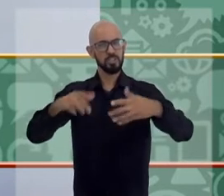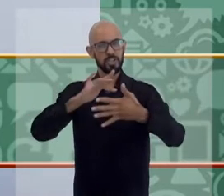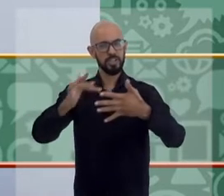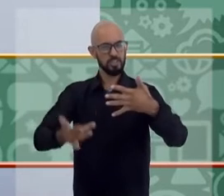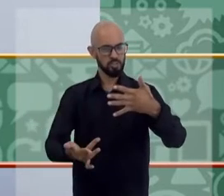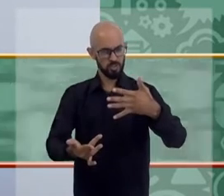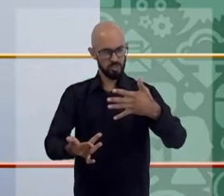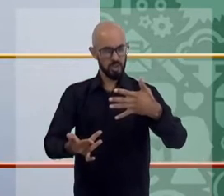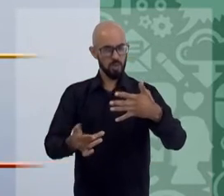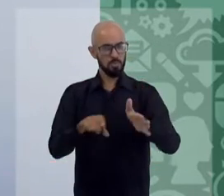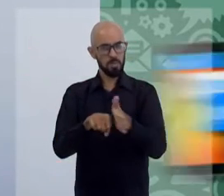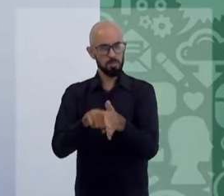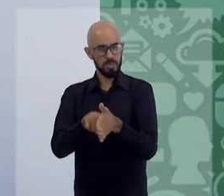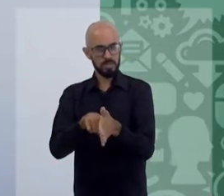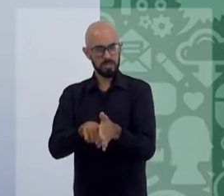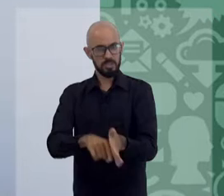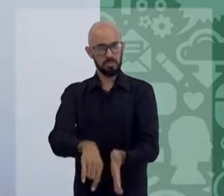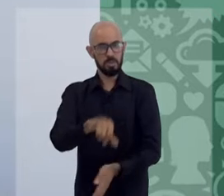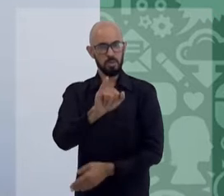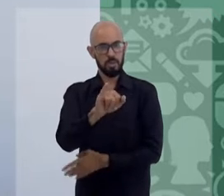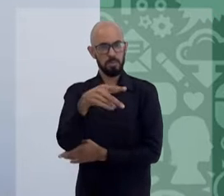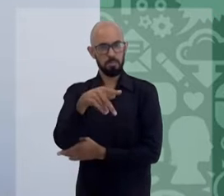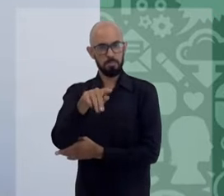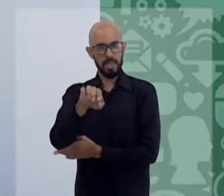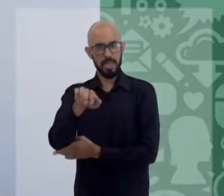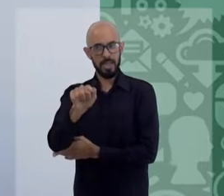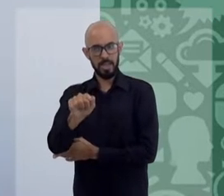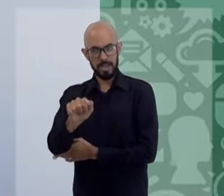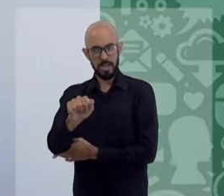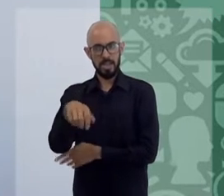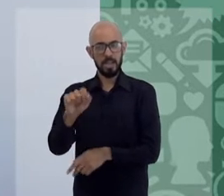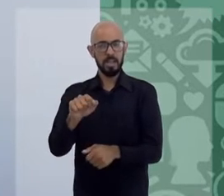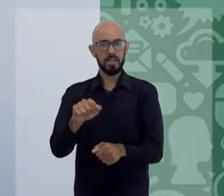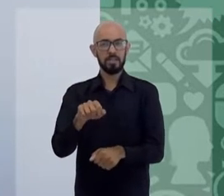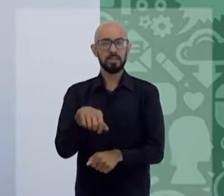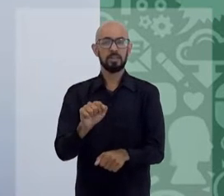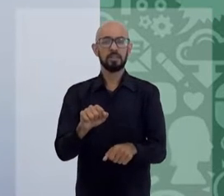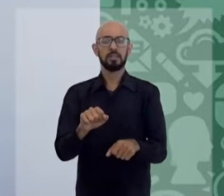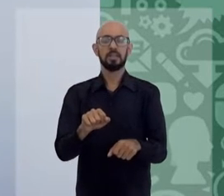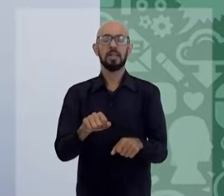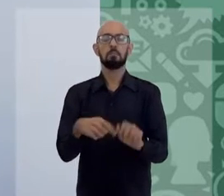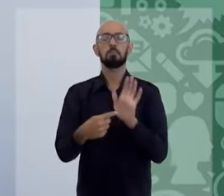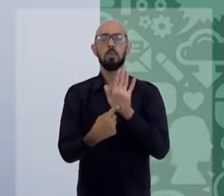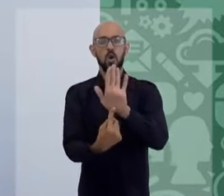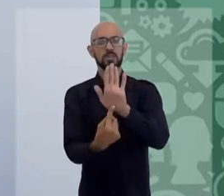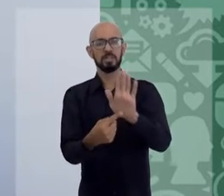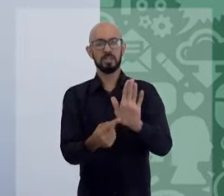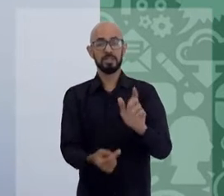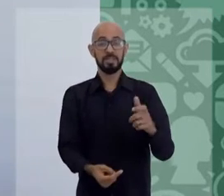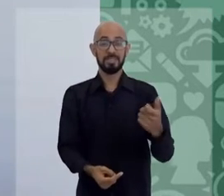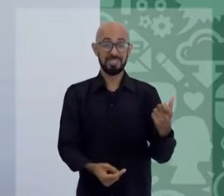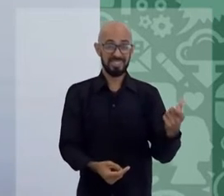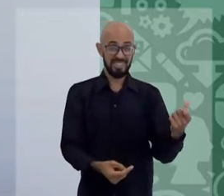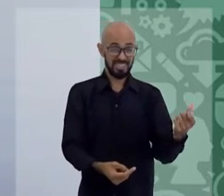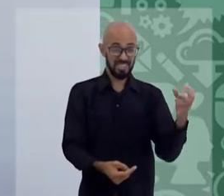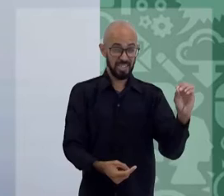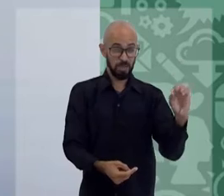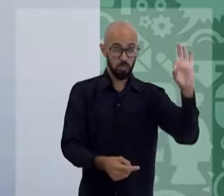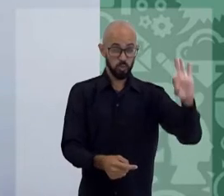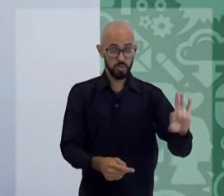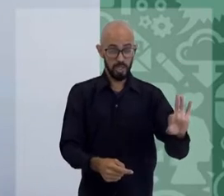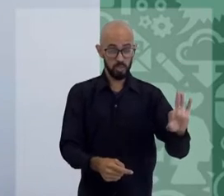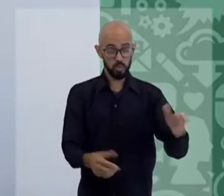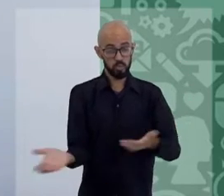sociais. Uma pesquisa feita pelo Instituto IPEC, a pedido da ONG Avais e da Fundação TIT Setúbal, mostra que